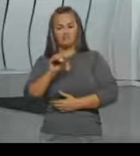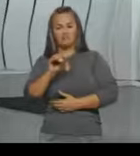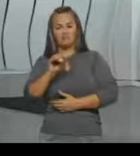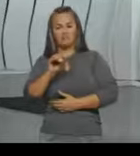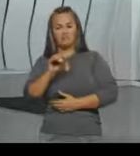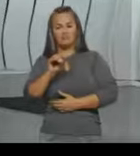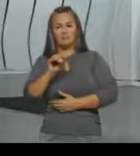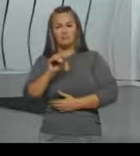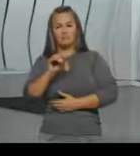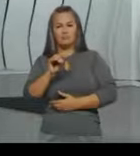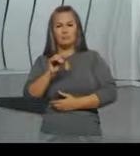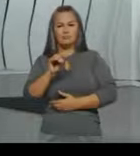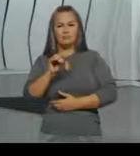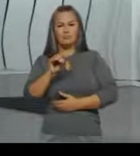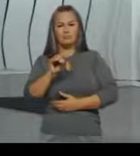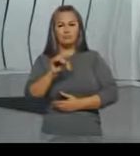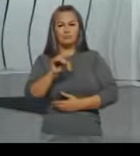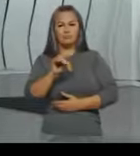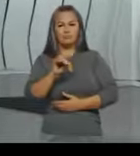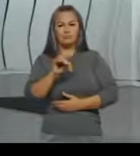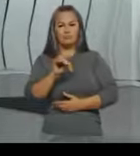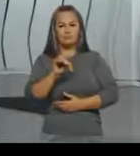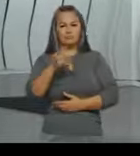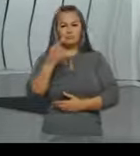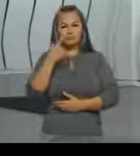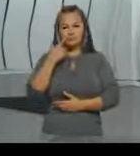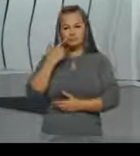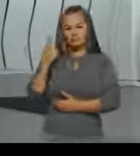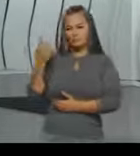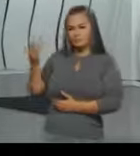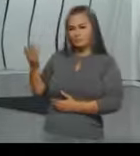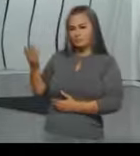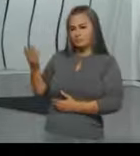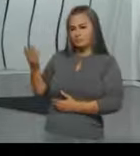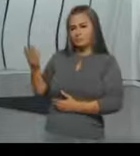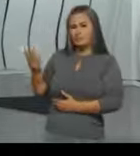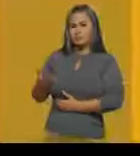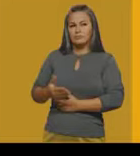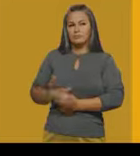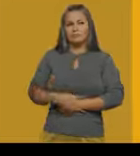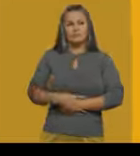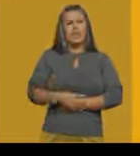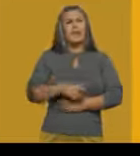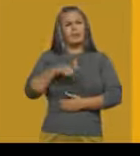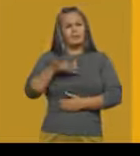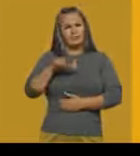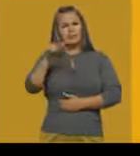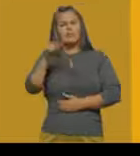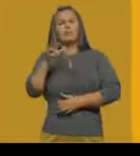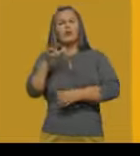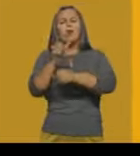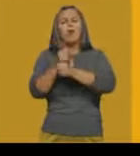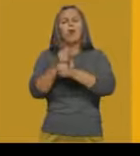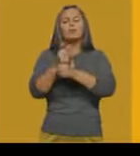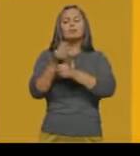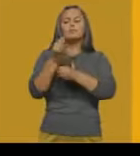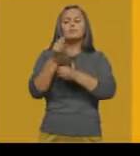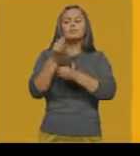beleza? Olha só, vamos apagar aqui agora. Tem uma outra unidade de medida que quase ninguém usa, que é